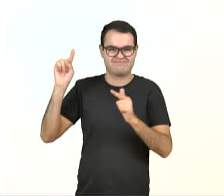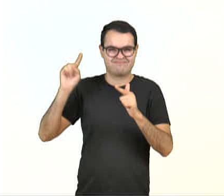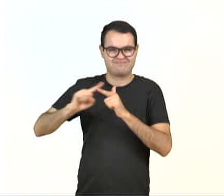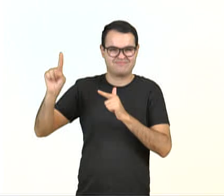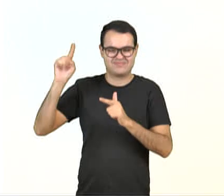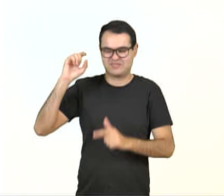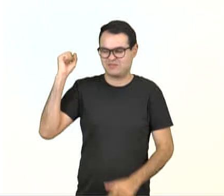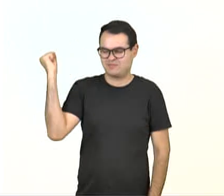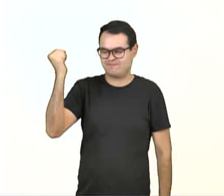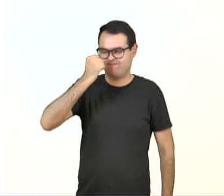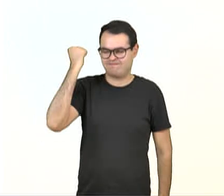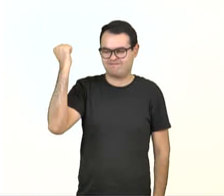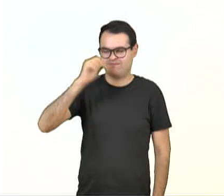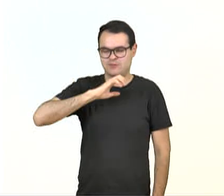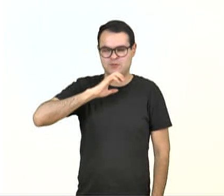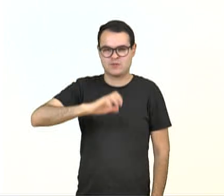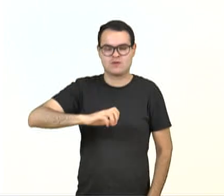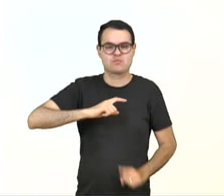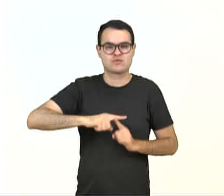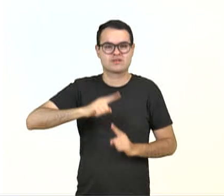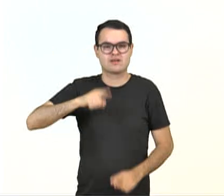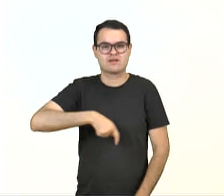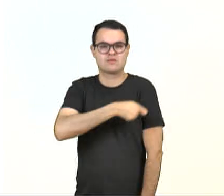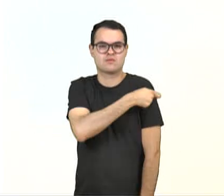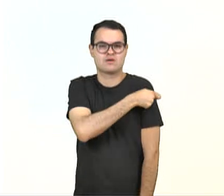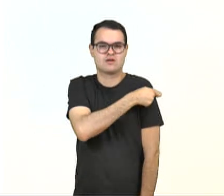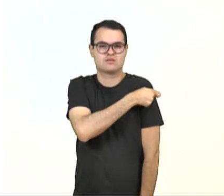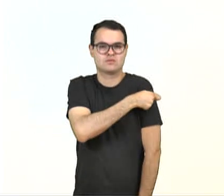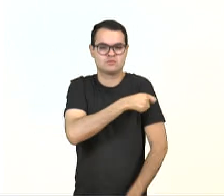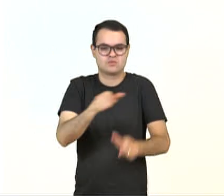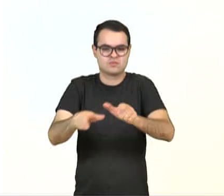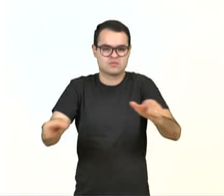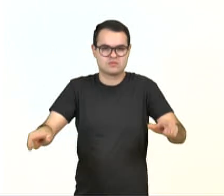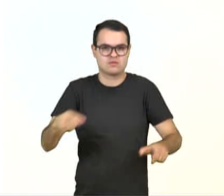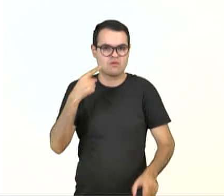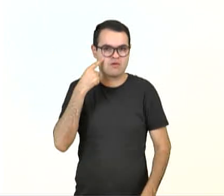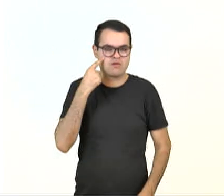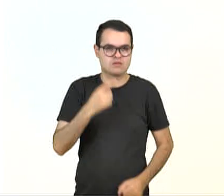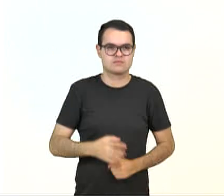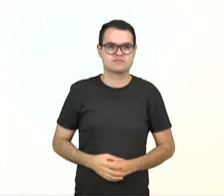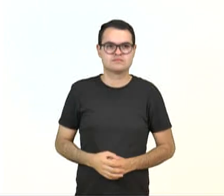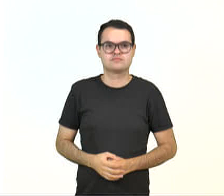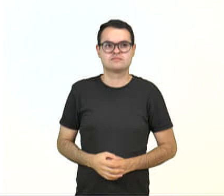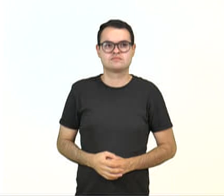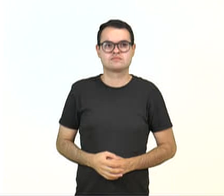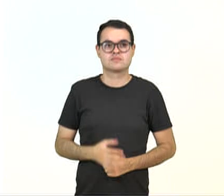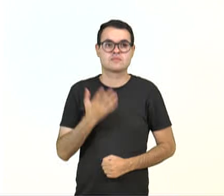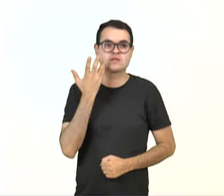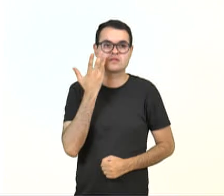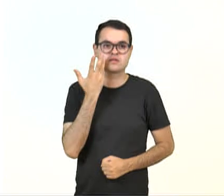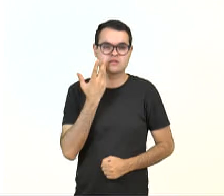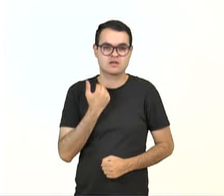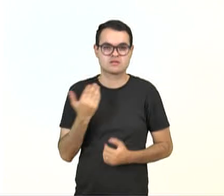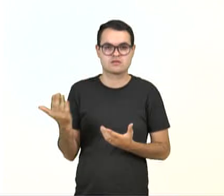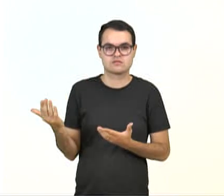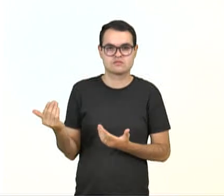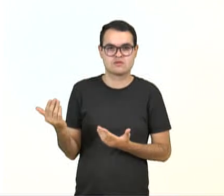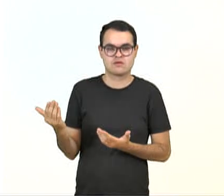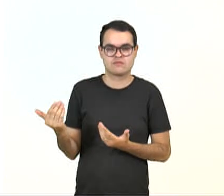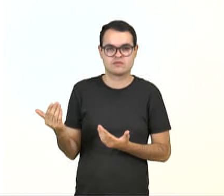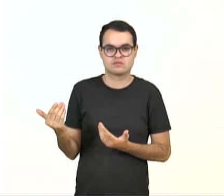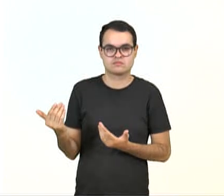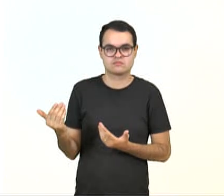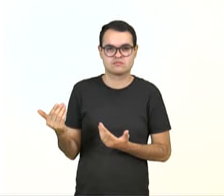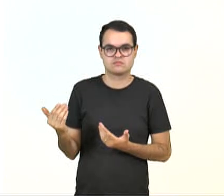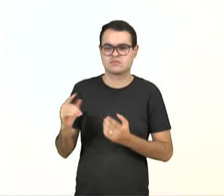principalmente porque foi com alunos. Olha aqui, acompanha. Crianças e jovens